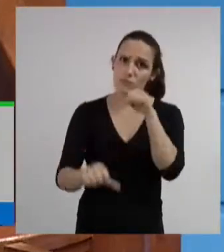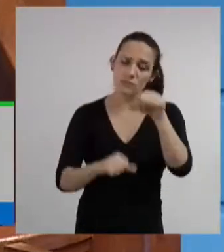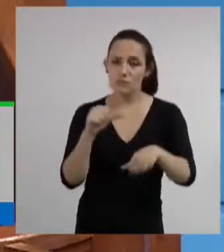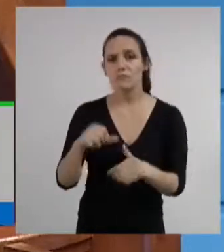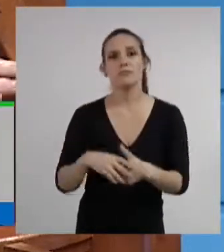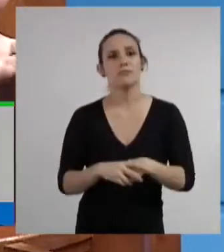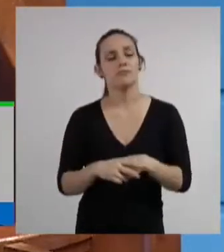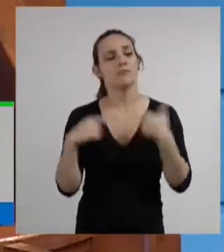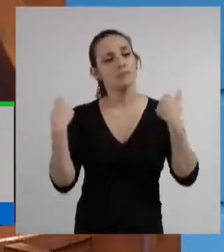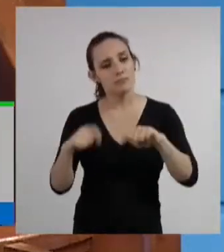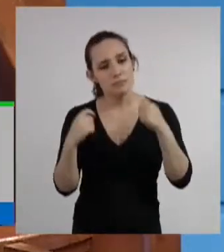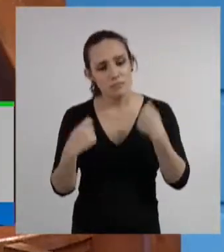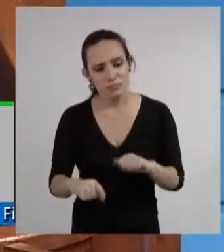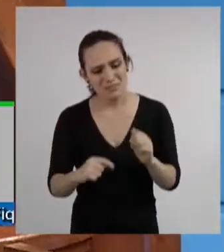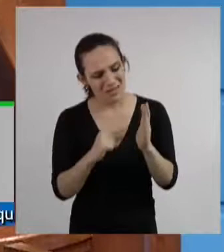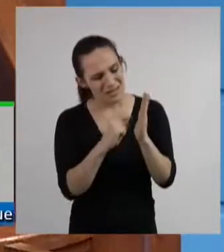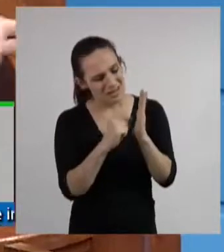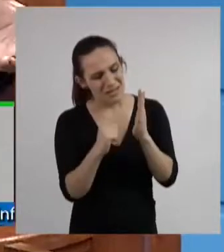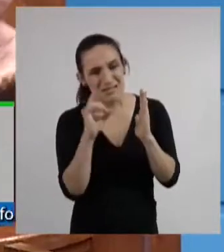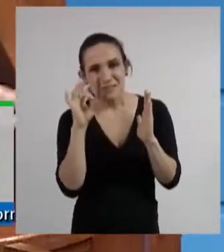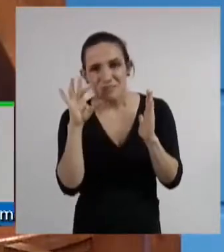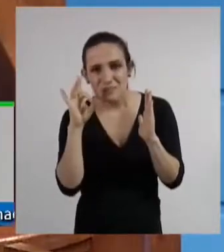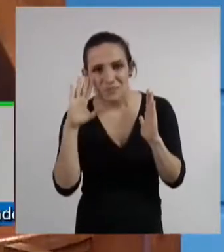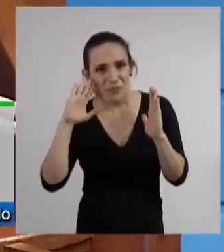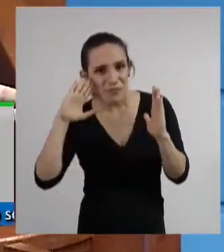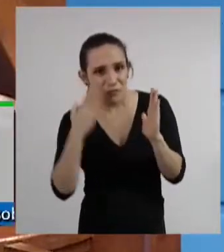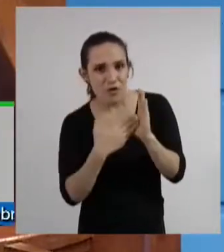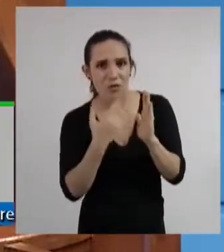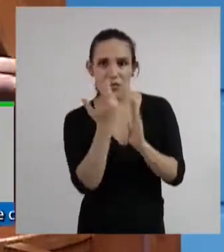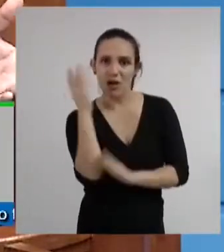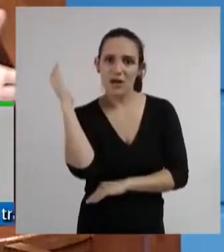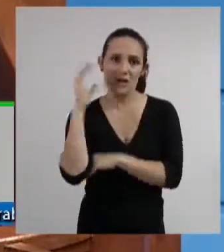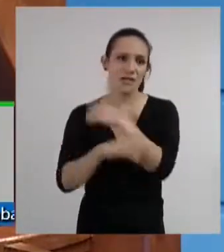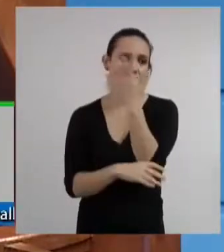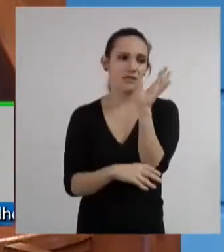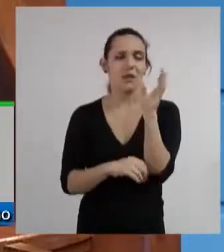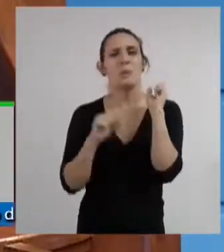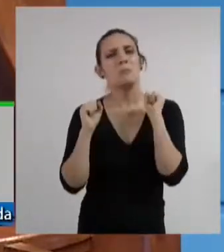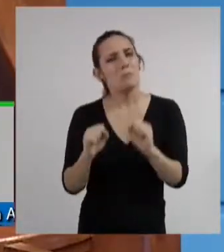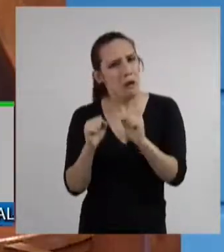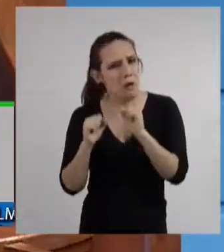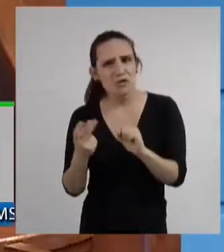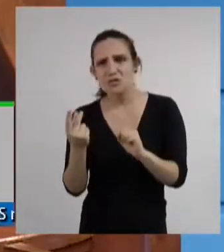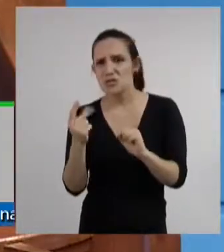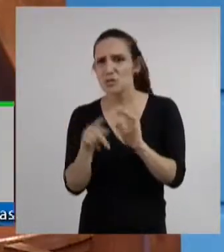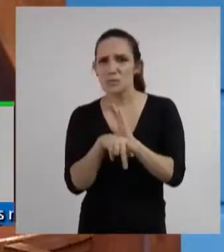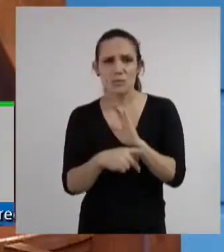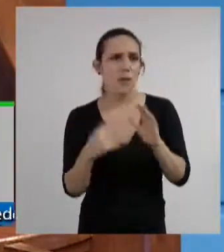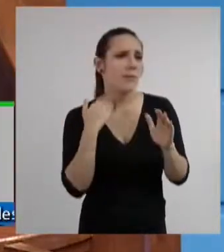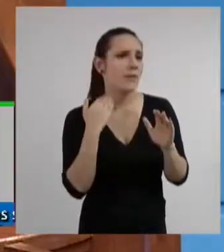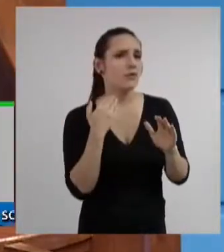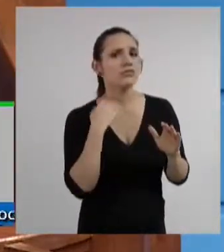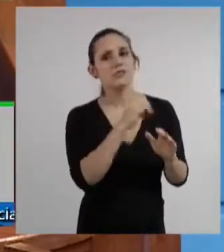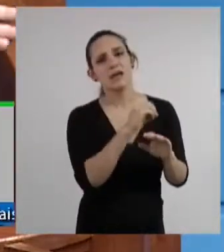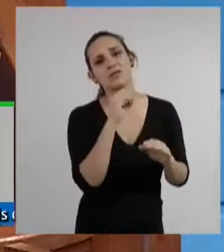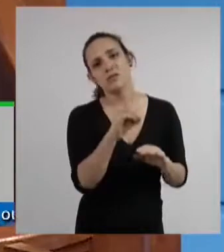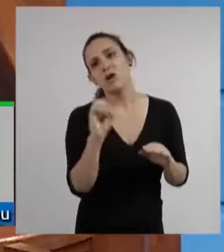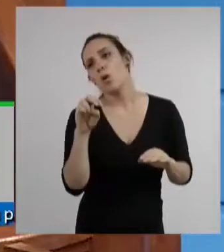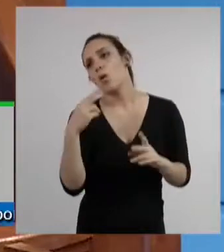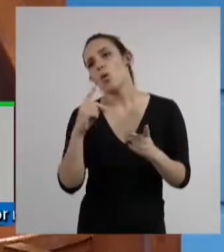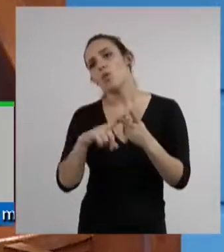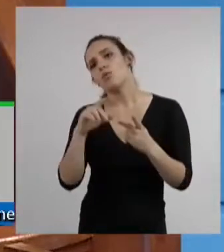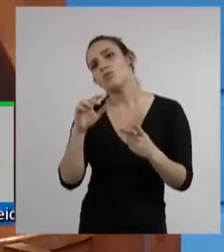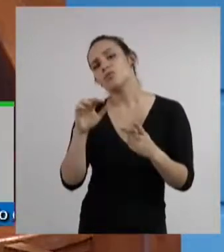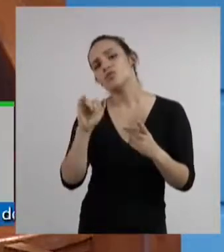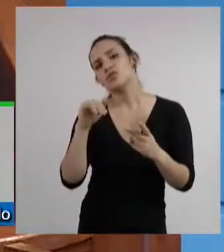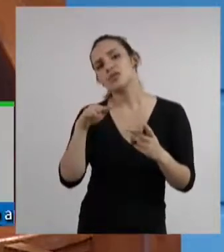rubrica específica no orçamento. De onde que vai tirar a fonte? Pode ser da fonte 00? Pode. Pode ser da fonte de infraestrutura?